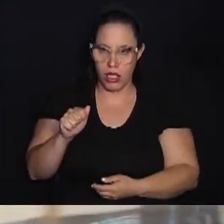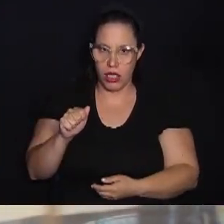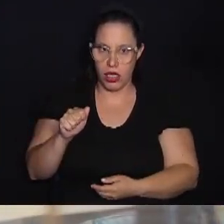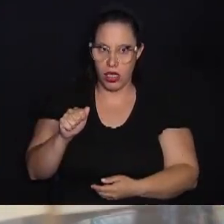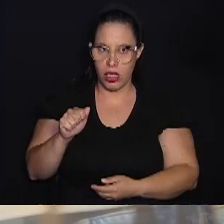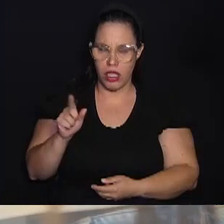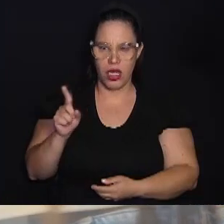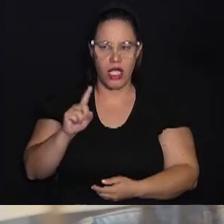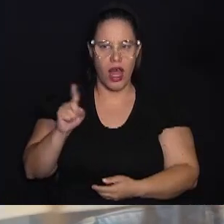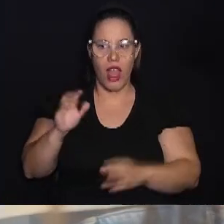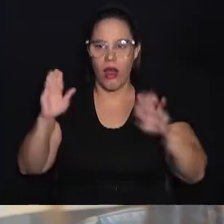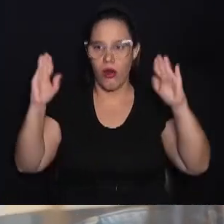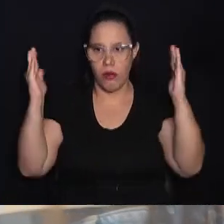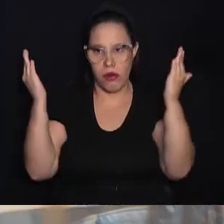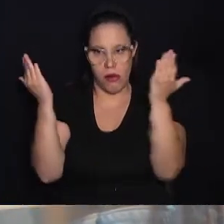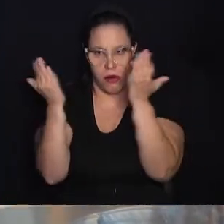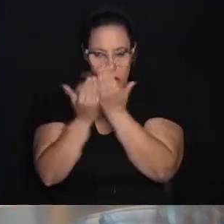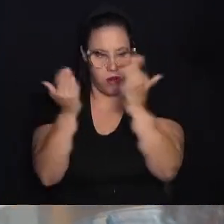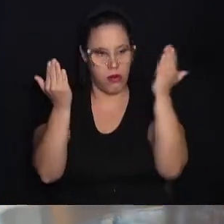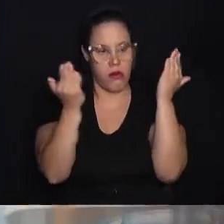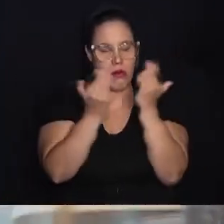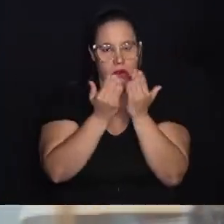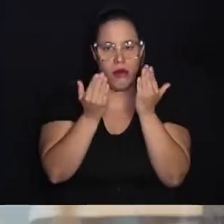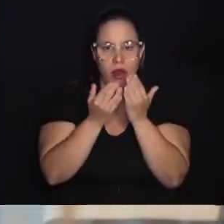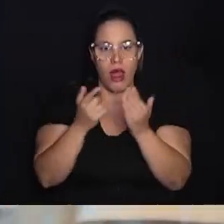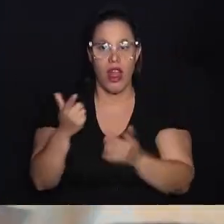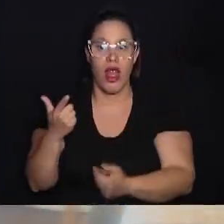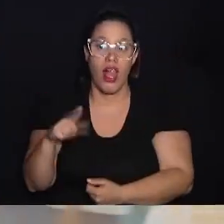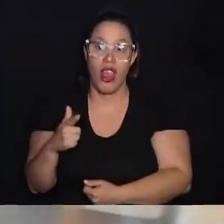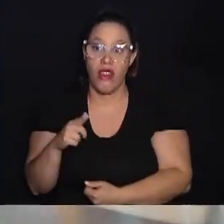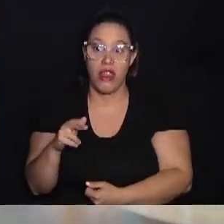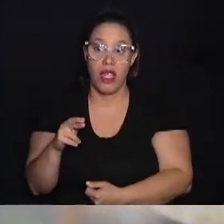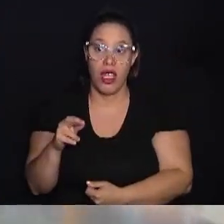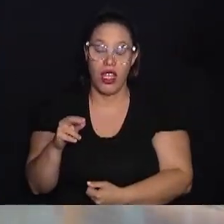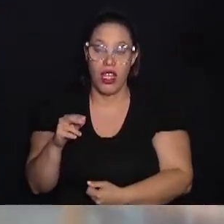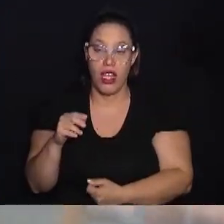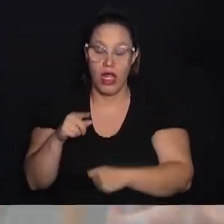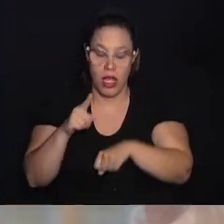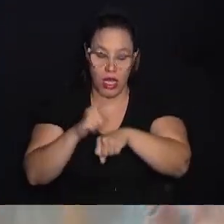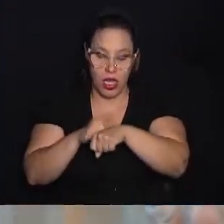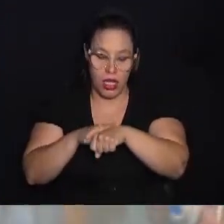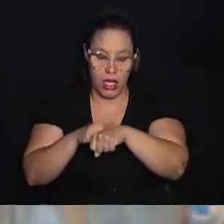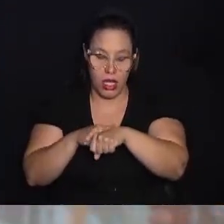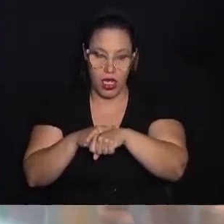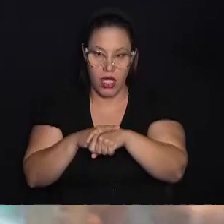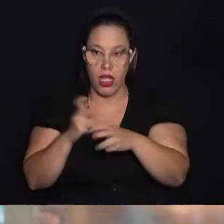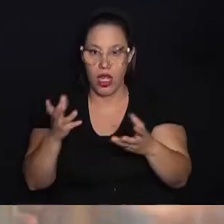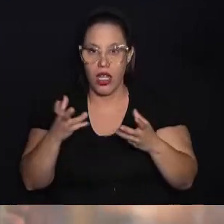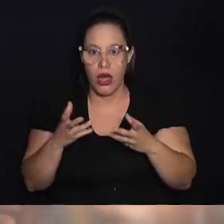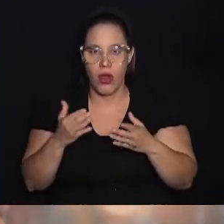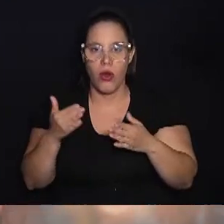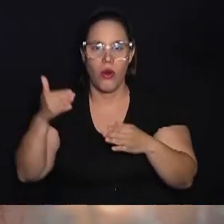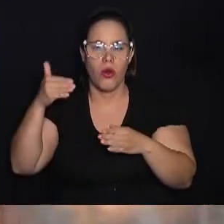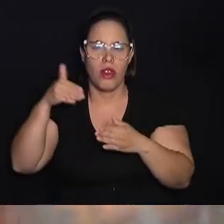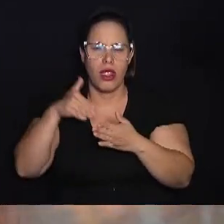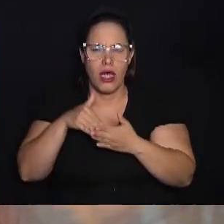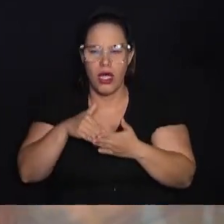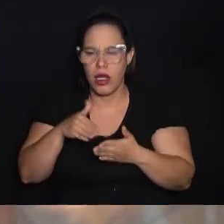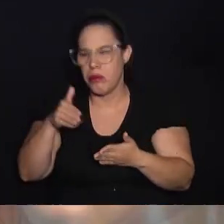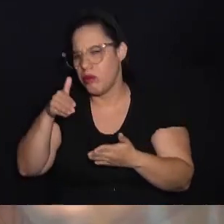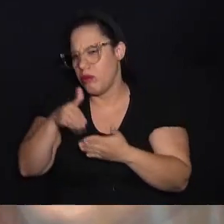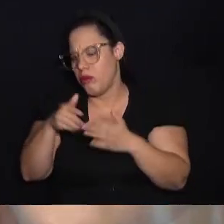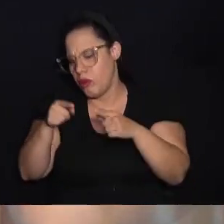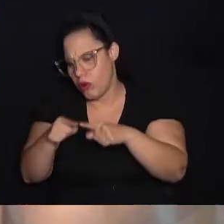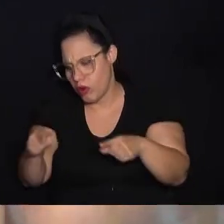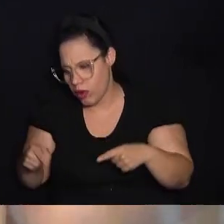extremamente fechados. Por quê? Não tem relógio no supermercado, porque o supermercado quer que as pessoas fiquem o máximo de tempo lá dentro. Elas